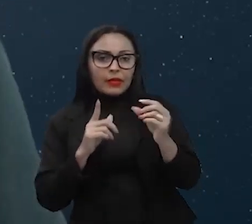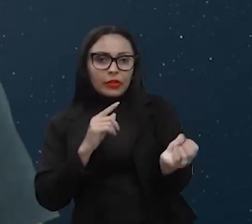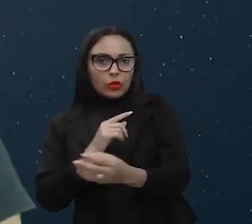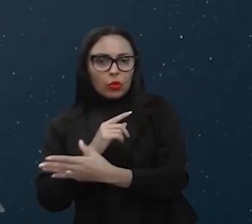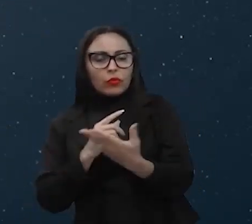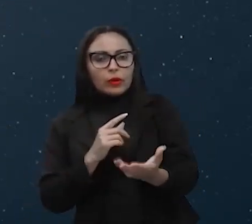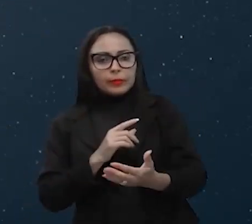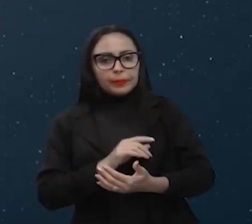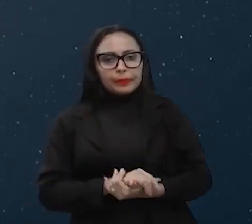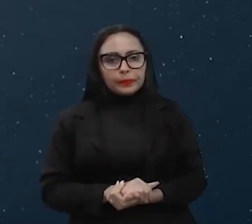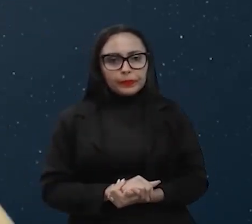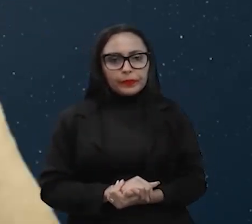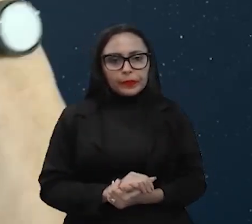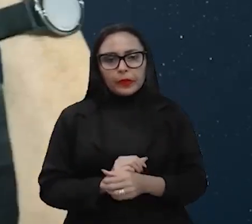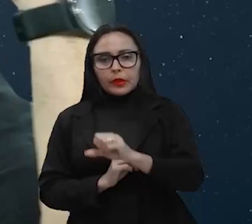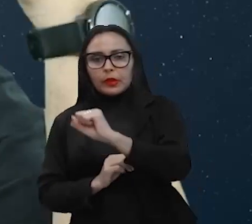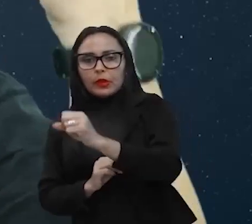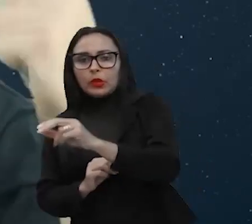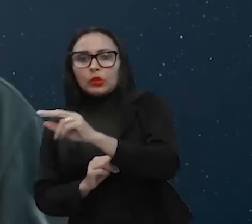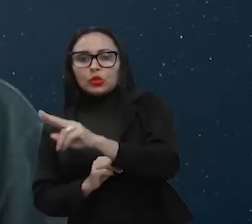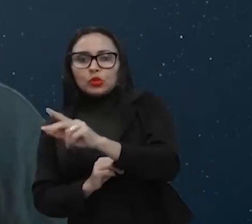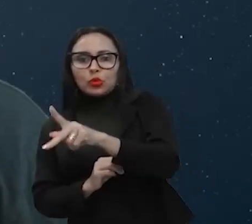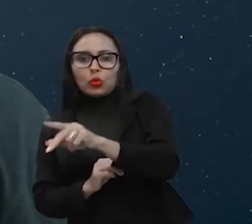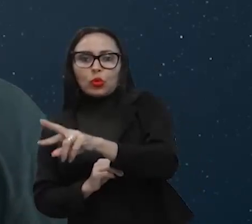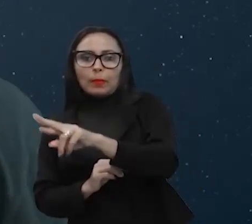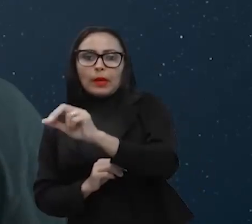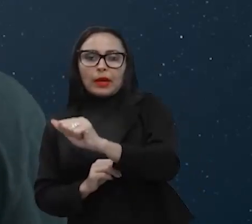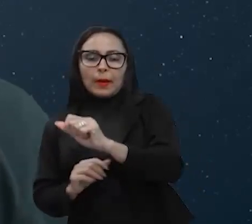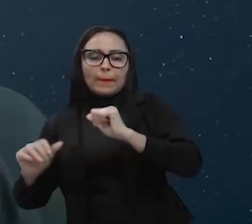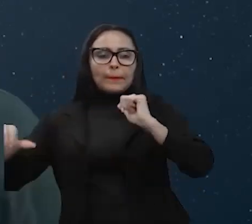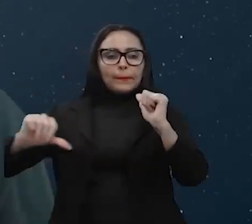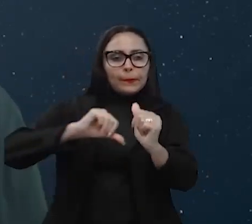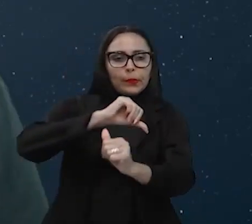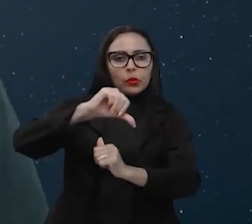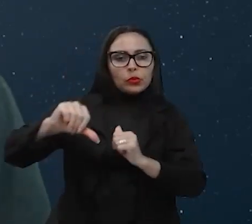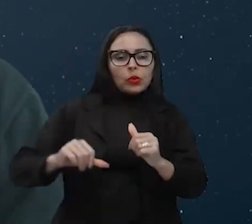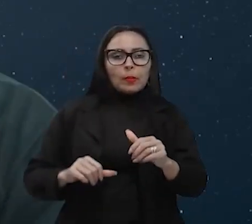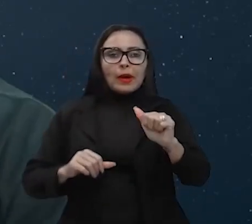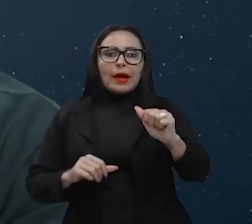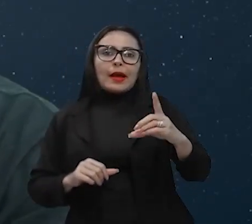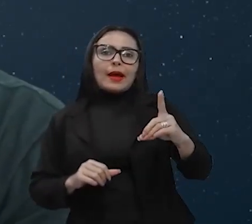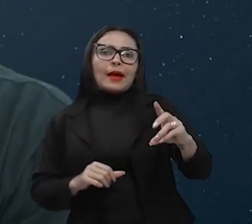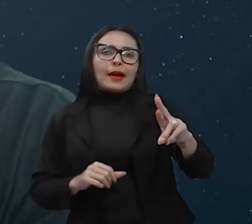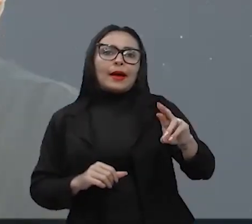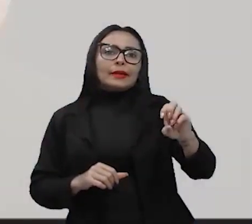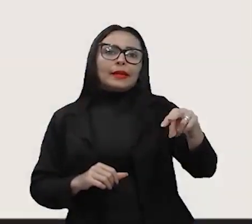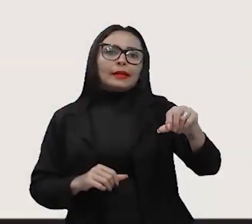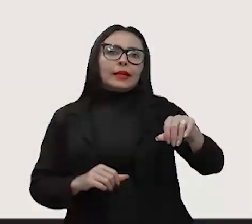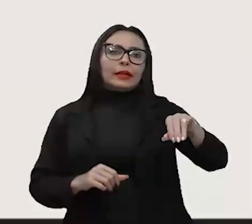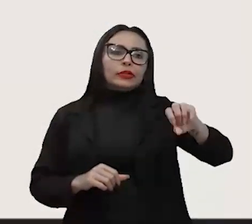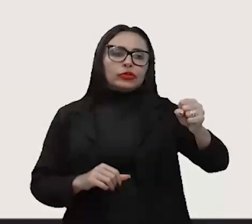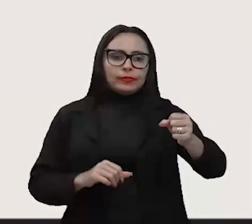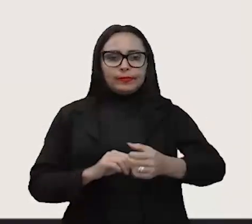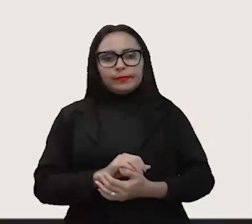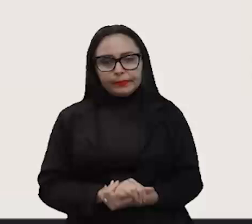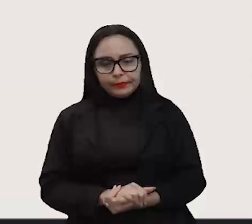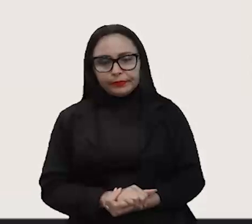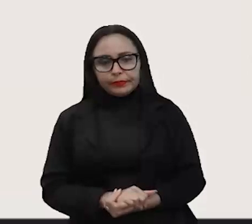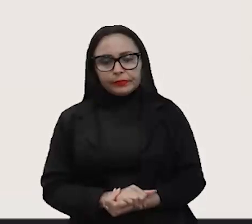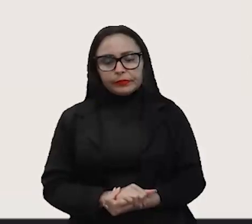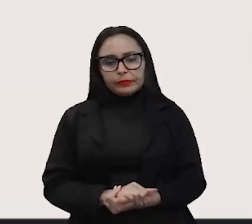chamar de suprarrenal, chama de adrenais. Cuidado com isso, tá? Traz para mim, Betão. E depois eu vou ter,